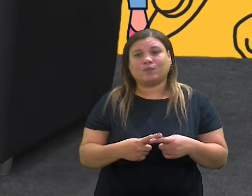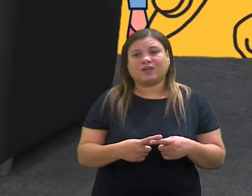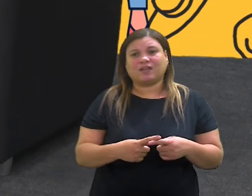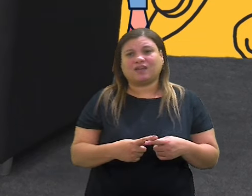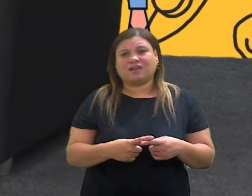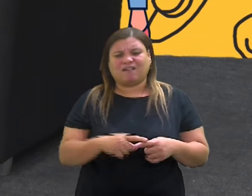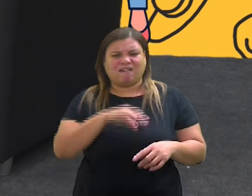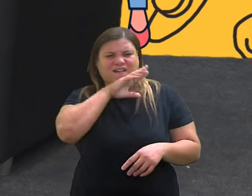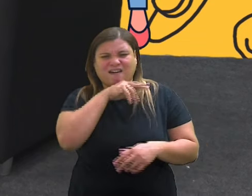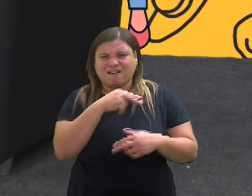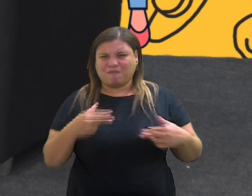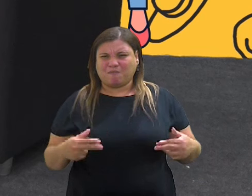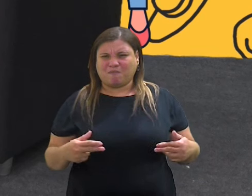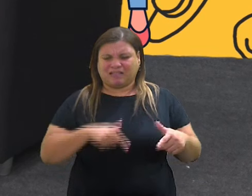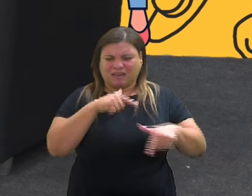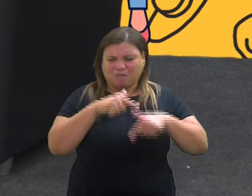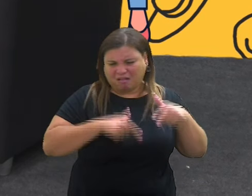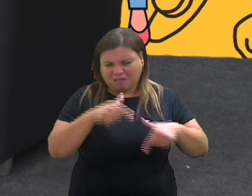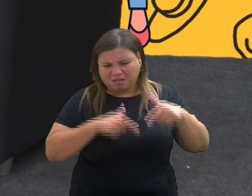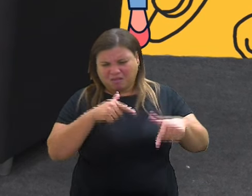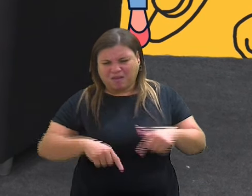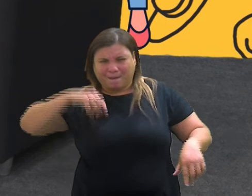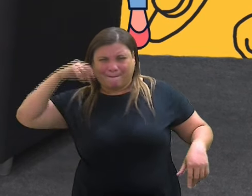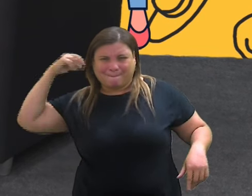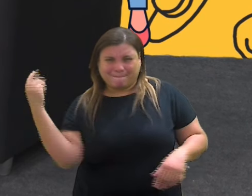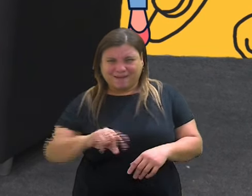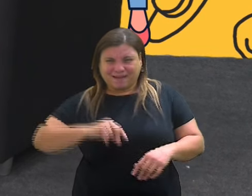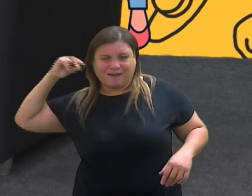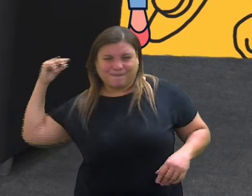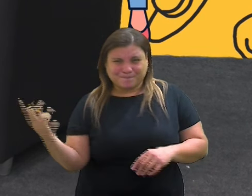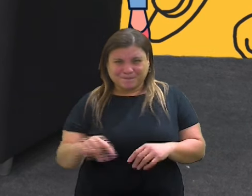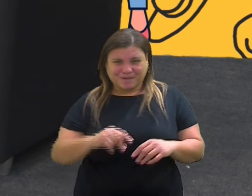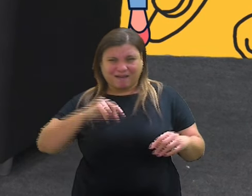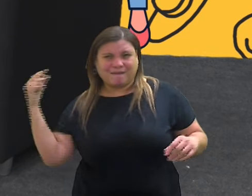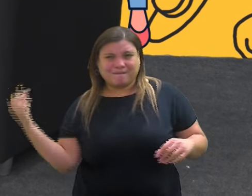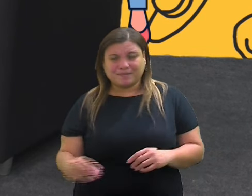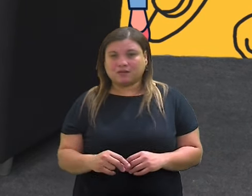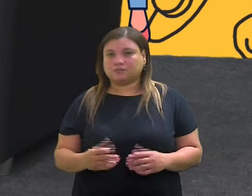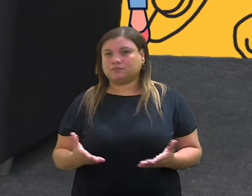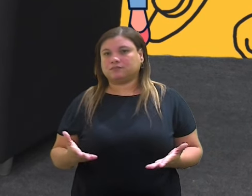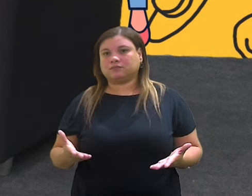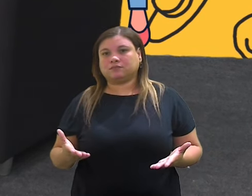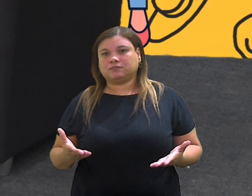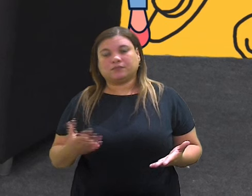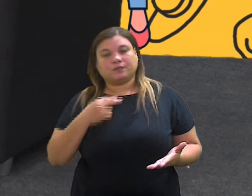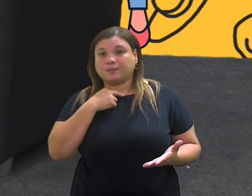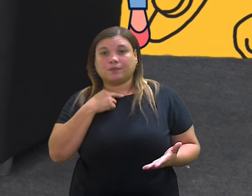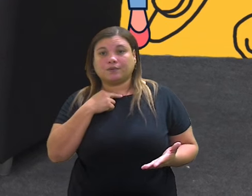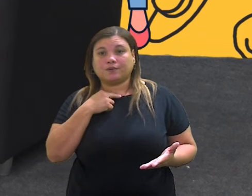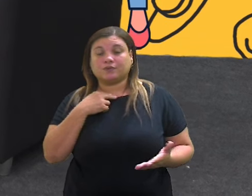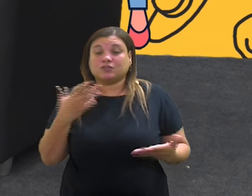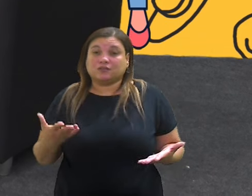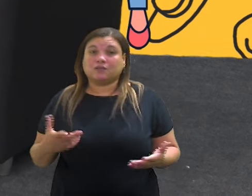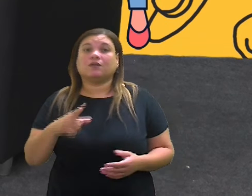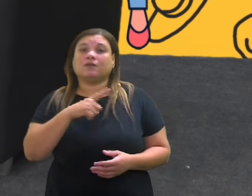devem manter algumas coisas com esse animal, os cuidados, microchipagem para identificação. Esses animais